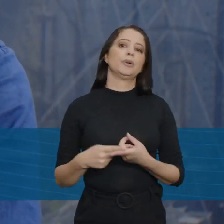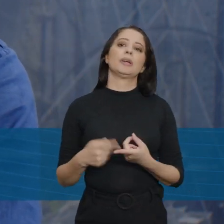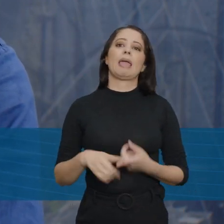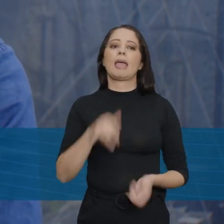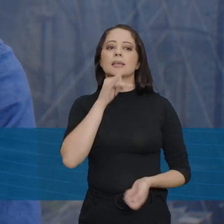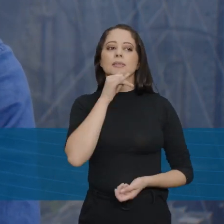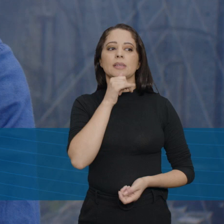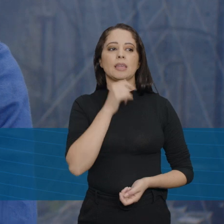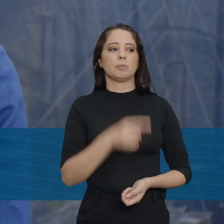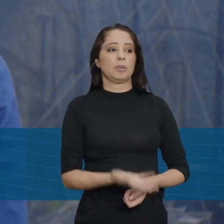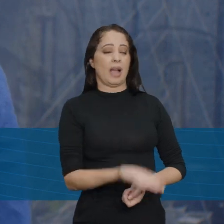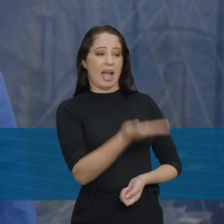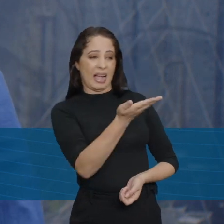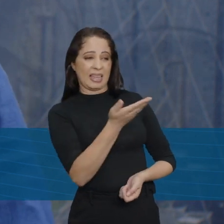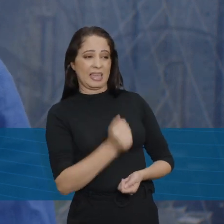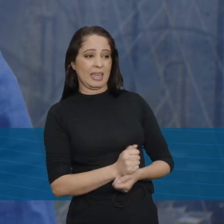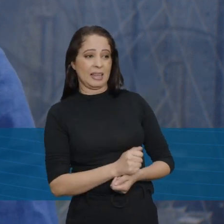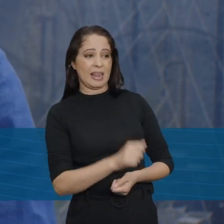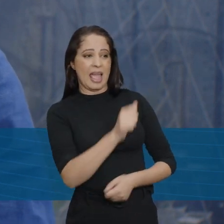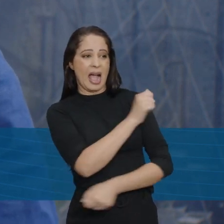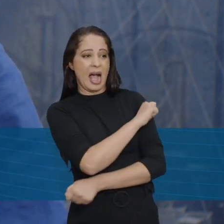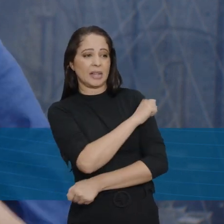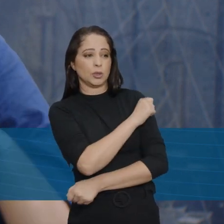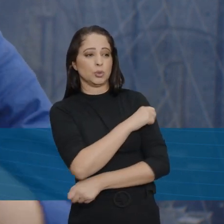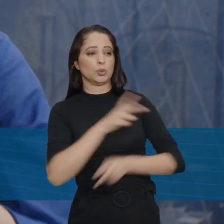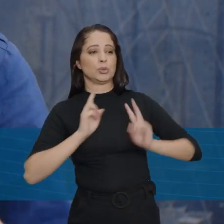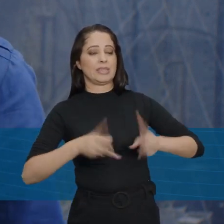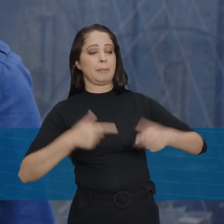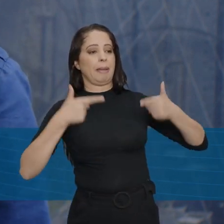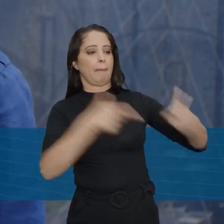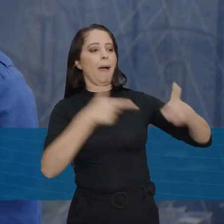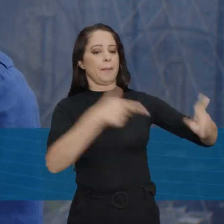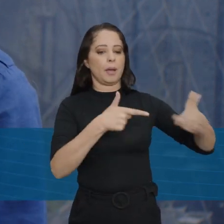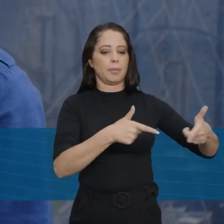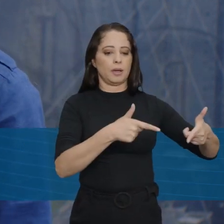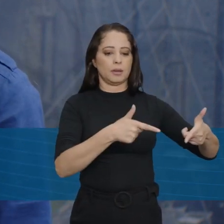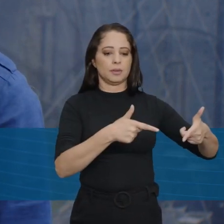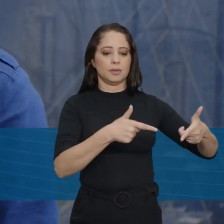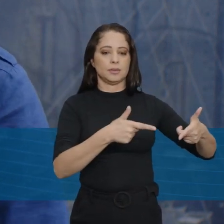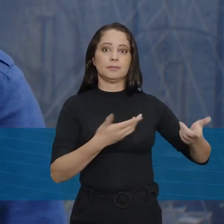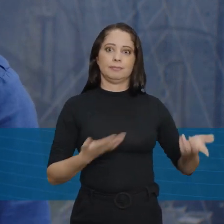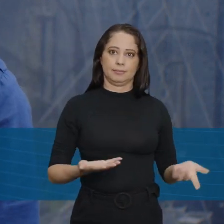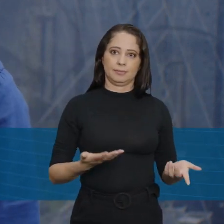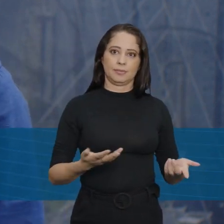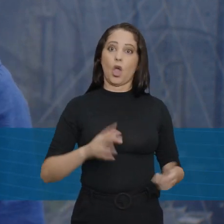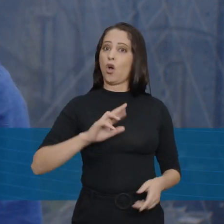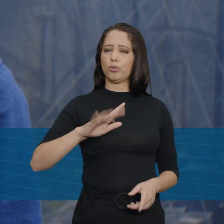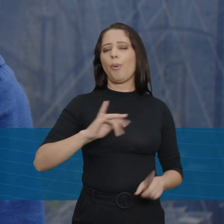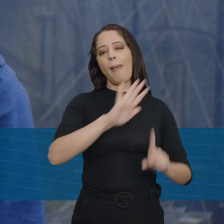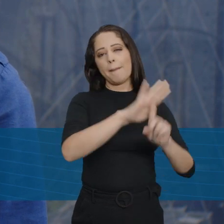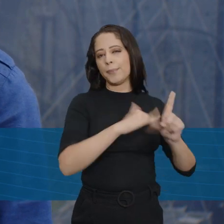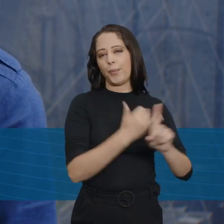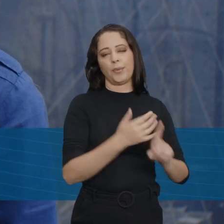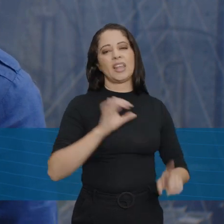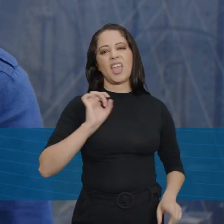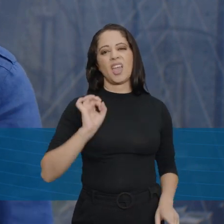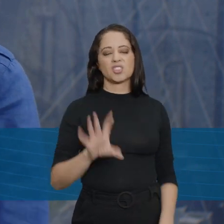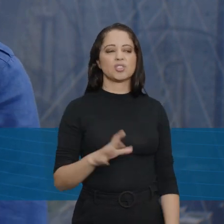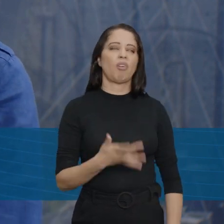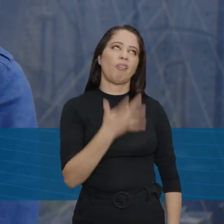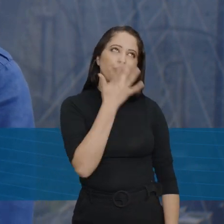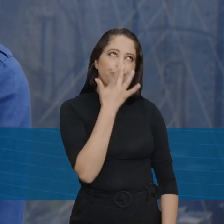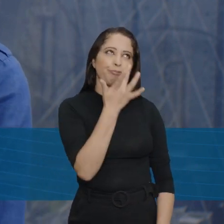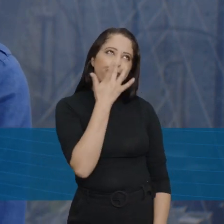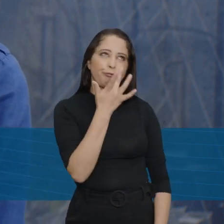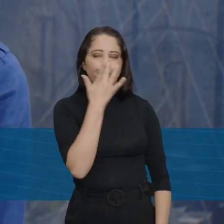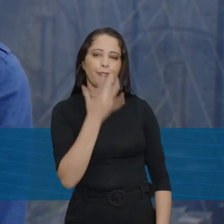um aluno que fica cutucando o outro para o outro reagir e levar bronca. Isso é um tipo de bullying. Isso é uma encheção de saco, isso é uma coisa... Por